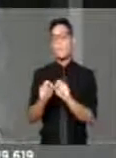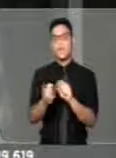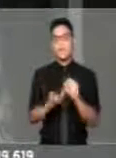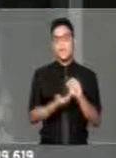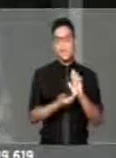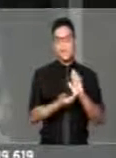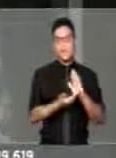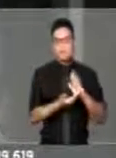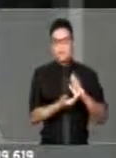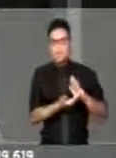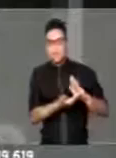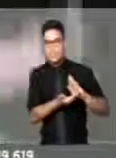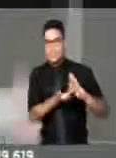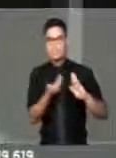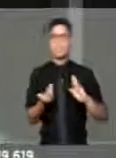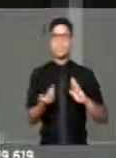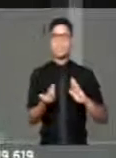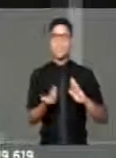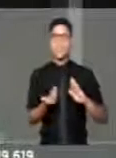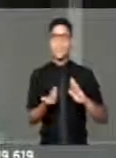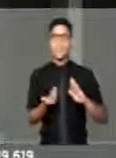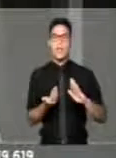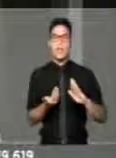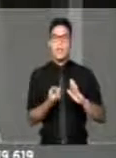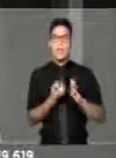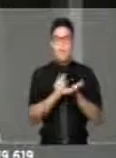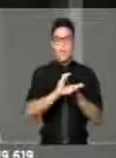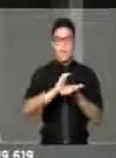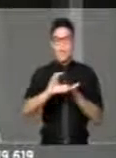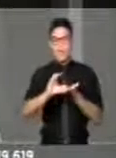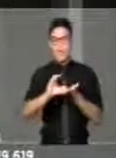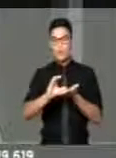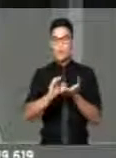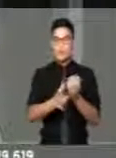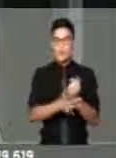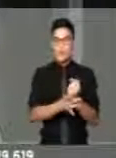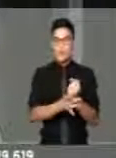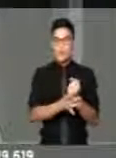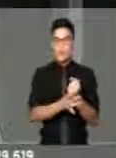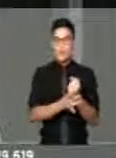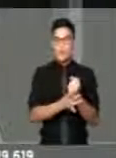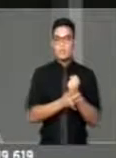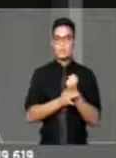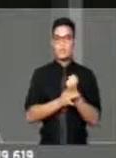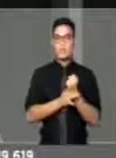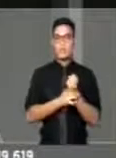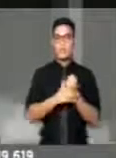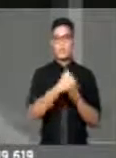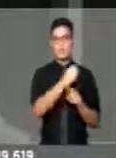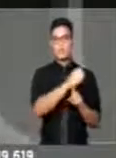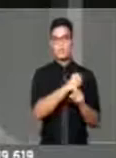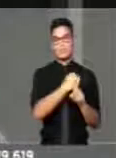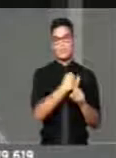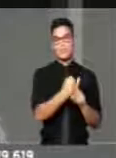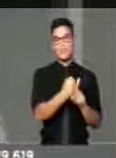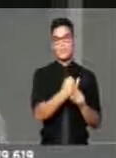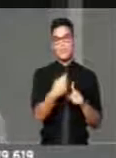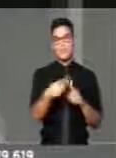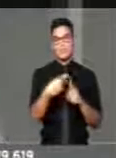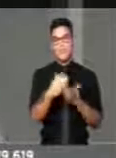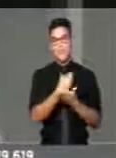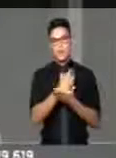Luiza Erundina, recursos da Seguridade Social, sim. Mente quem